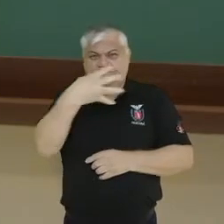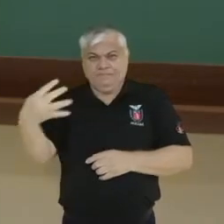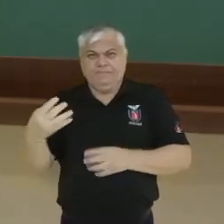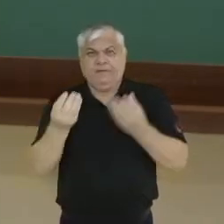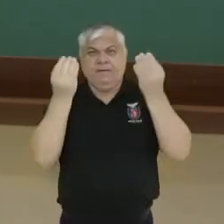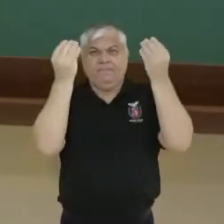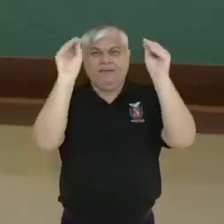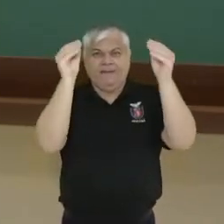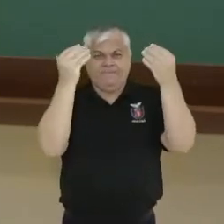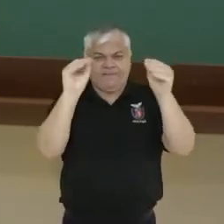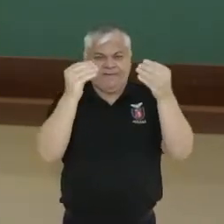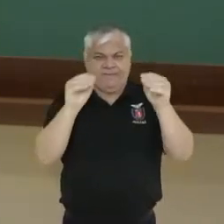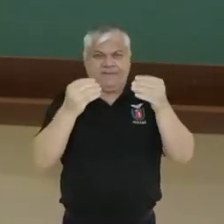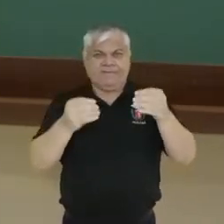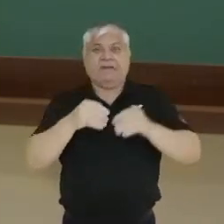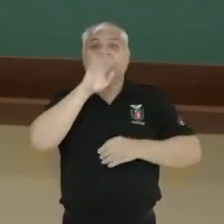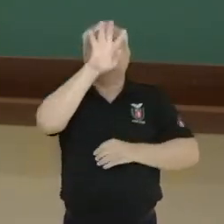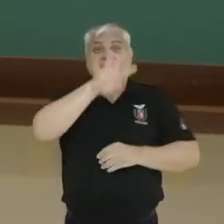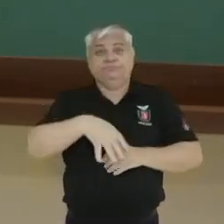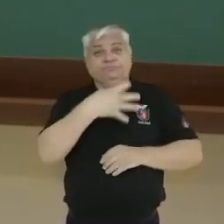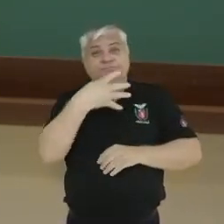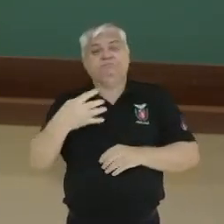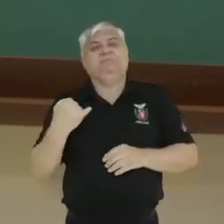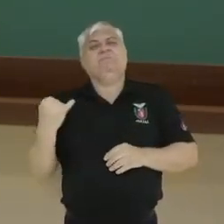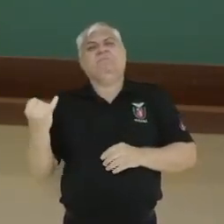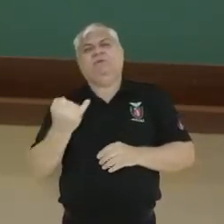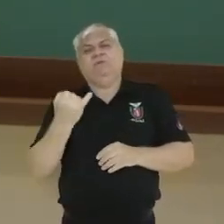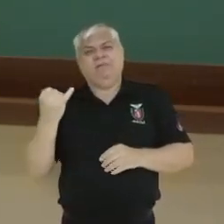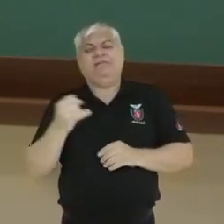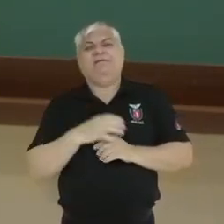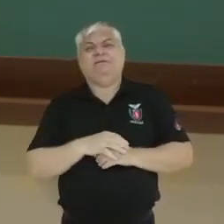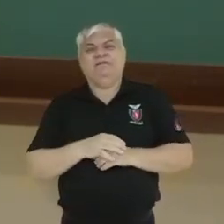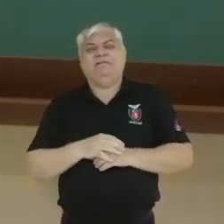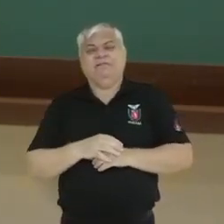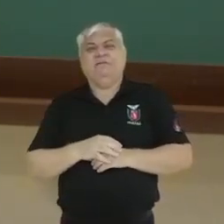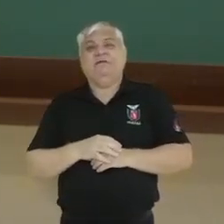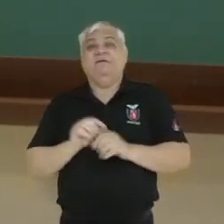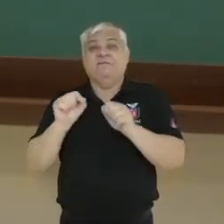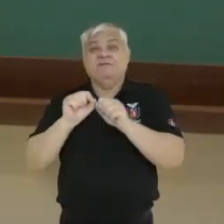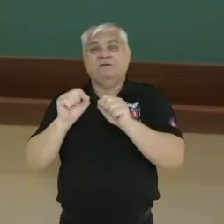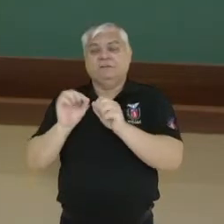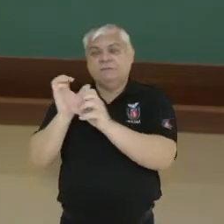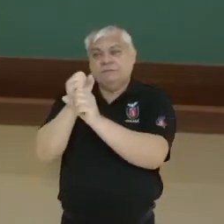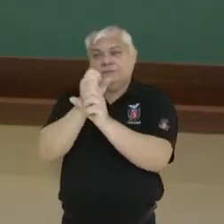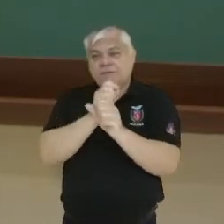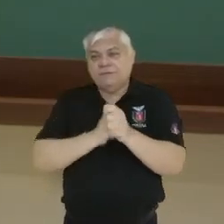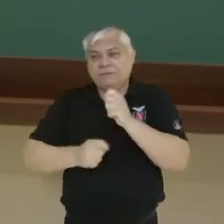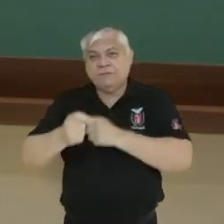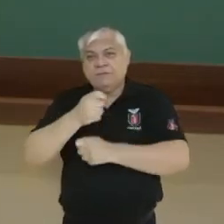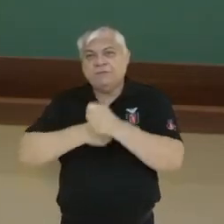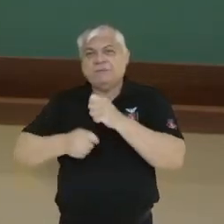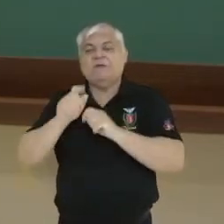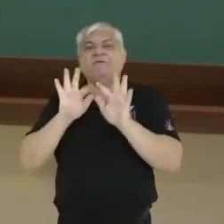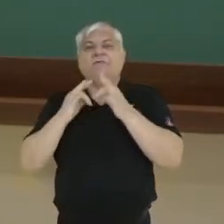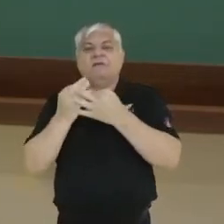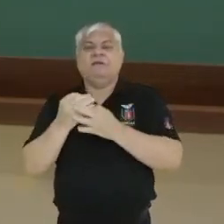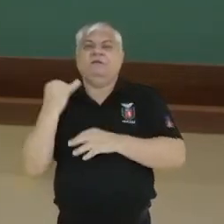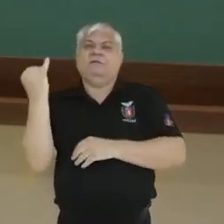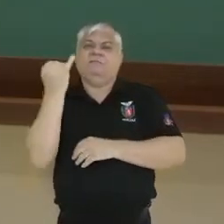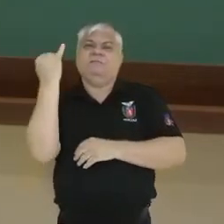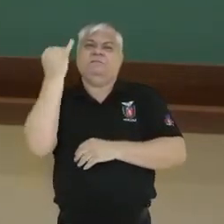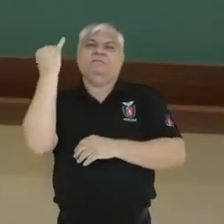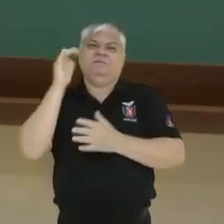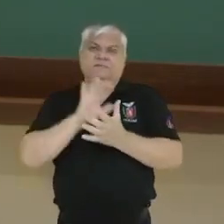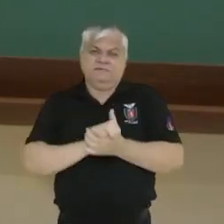planilha para fazer o nosso orçamento familiar e o nosso orçamento pessoal. Na empresa isso é fundamental, a gente